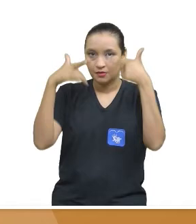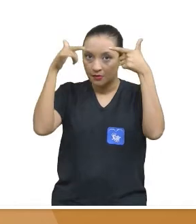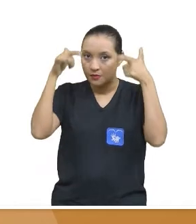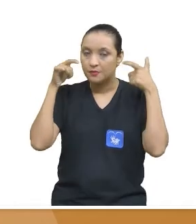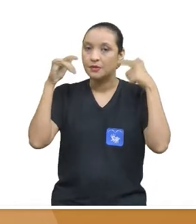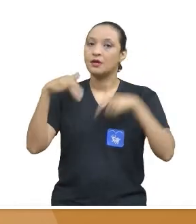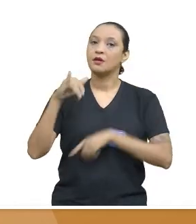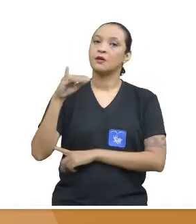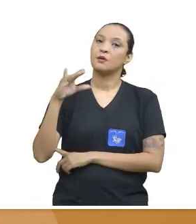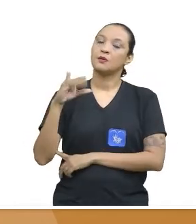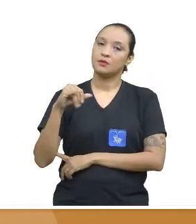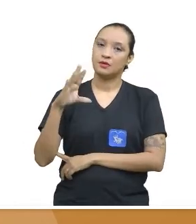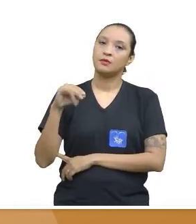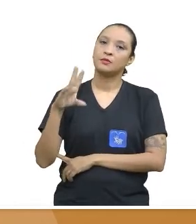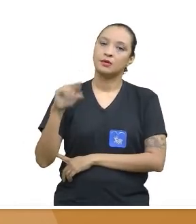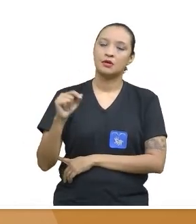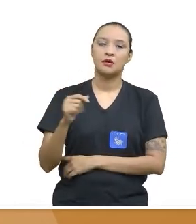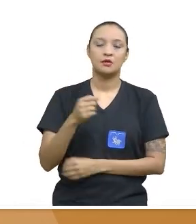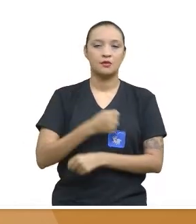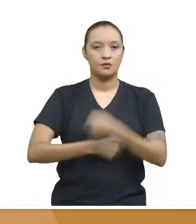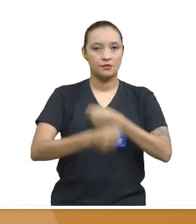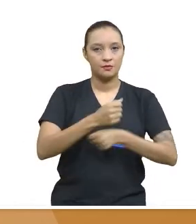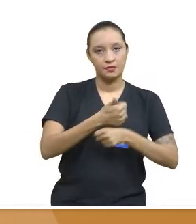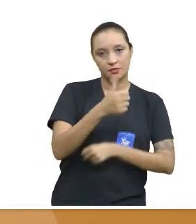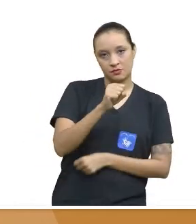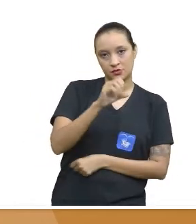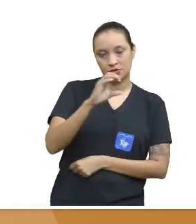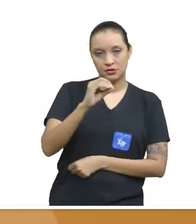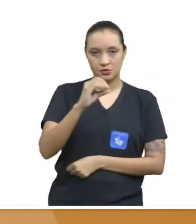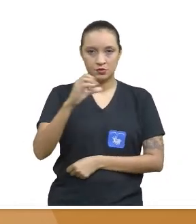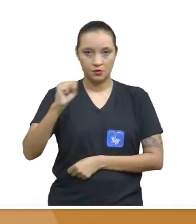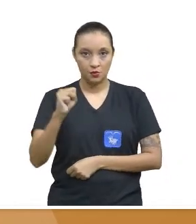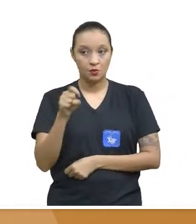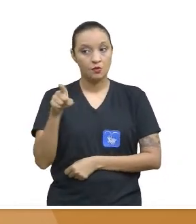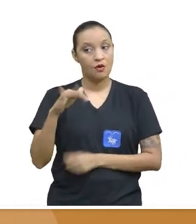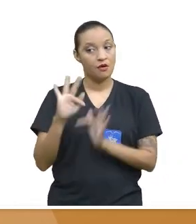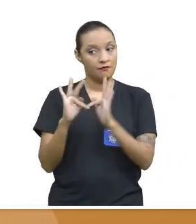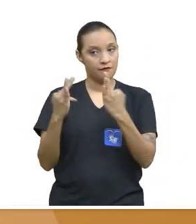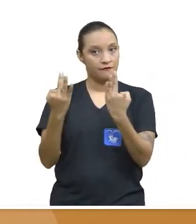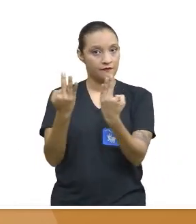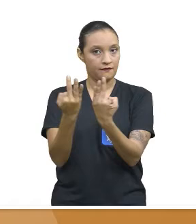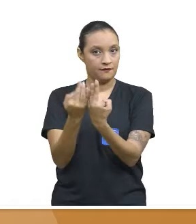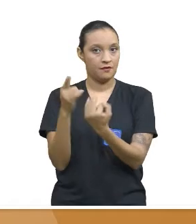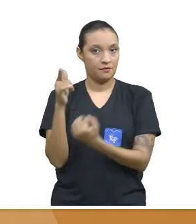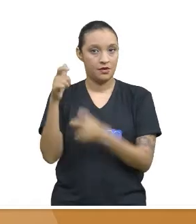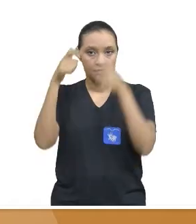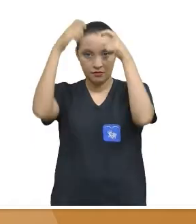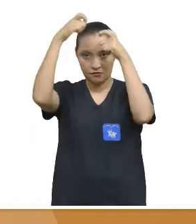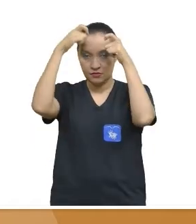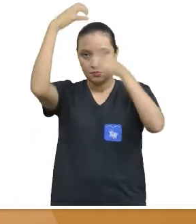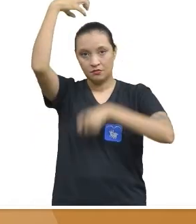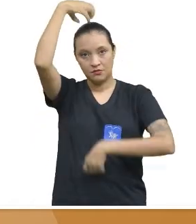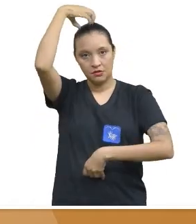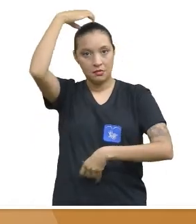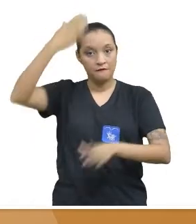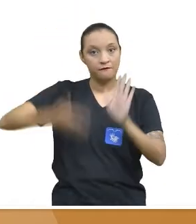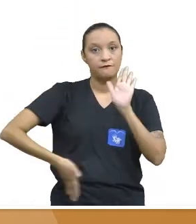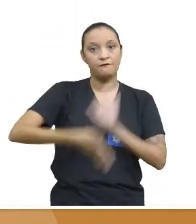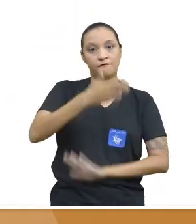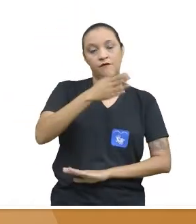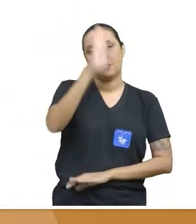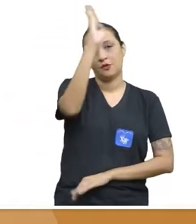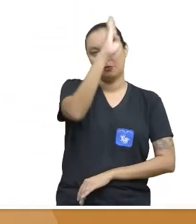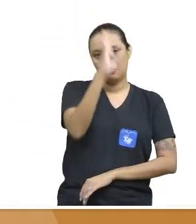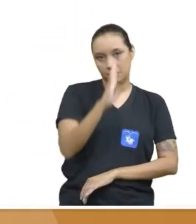que em 1808 a família real portuguesa foge da Europa para o Brasil, fugindo lá do